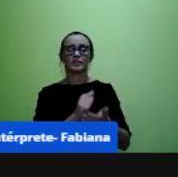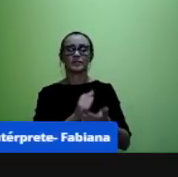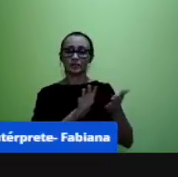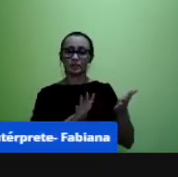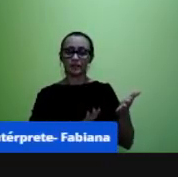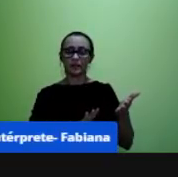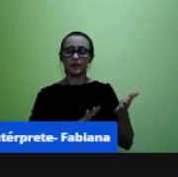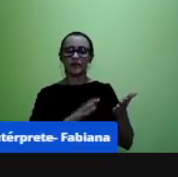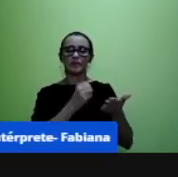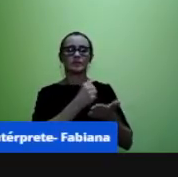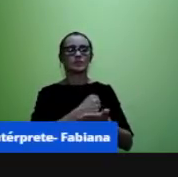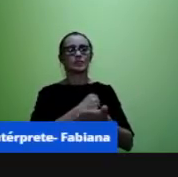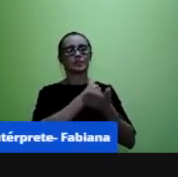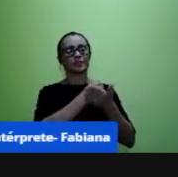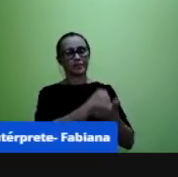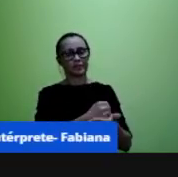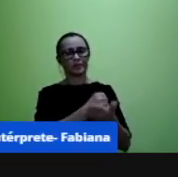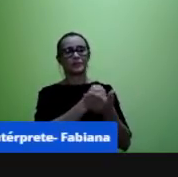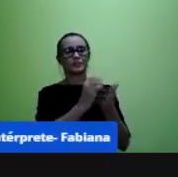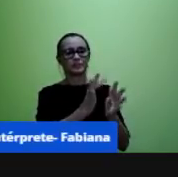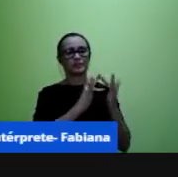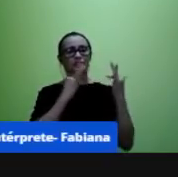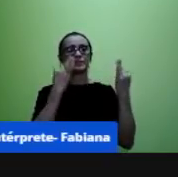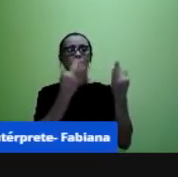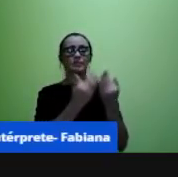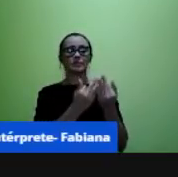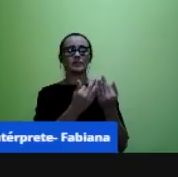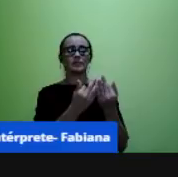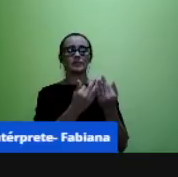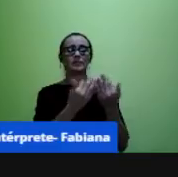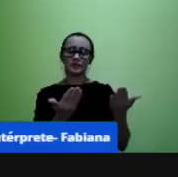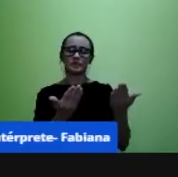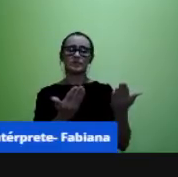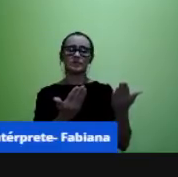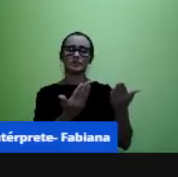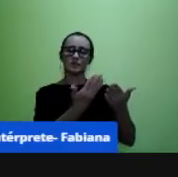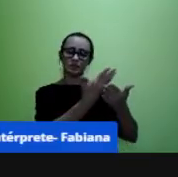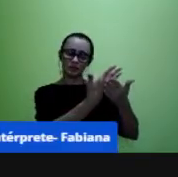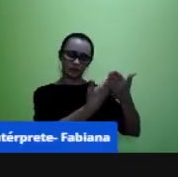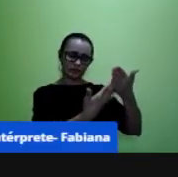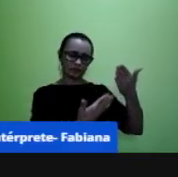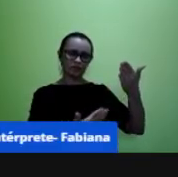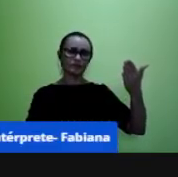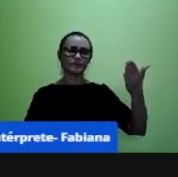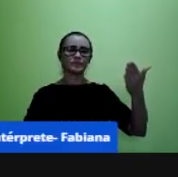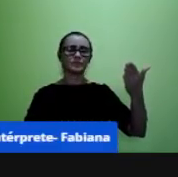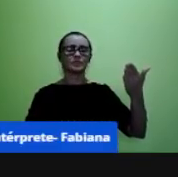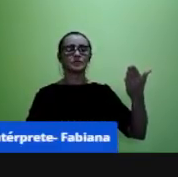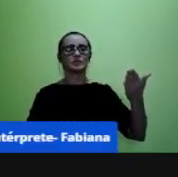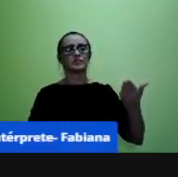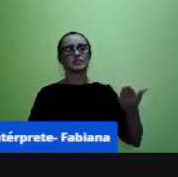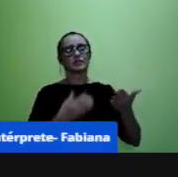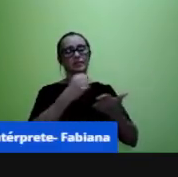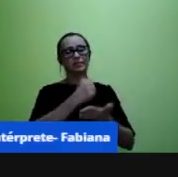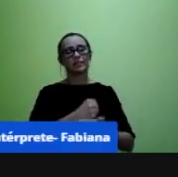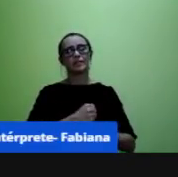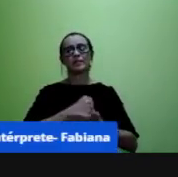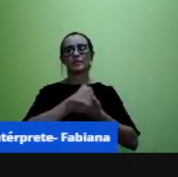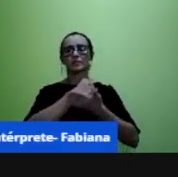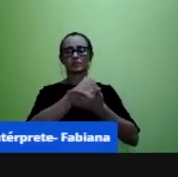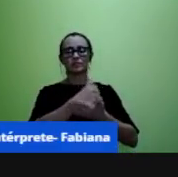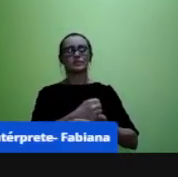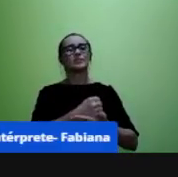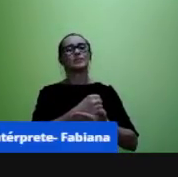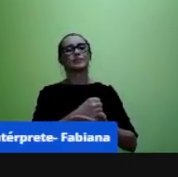esse também foi um instrumento, né, uma ficha de observação, na qual vai ajudar você,